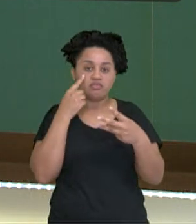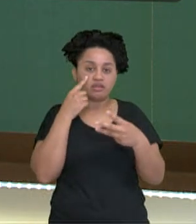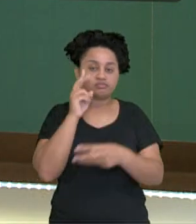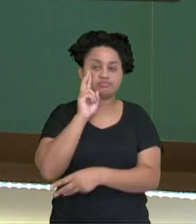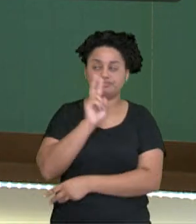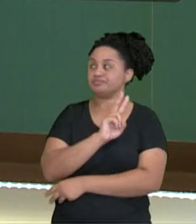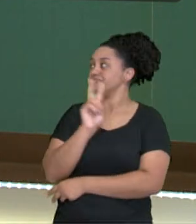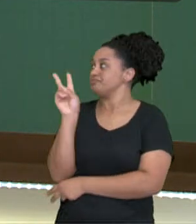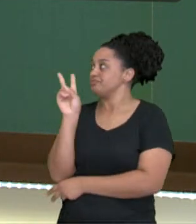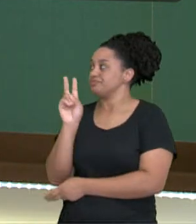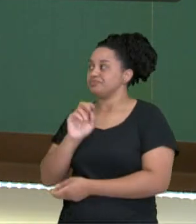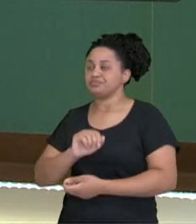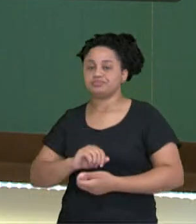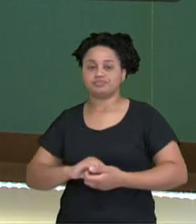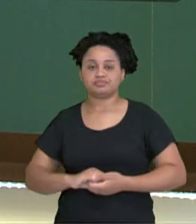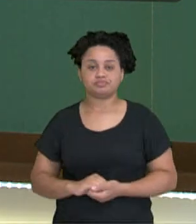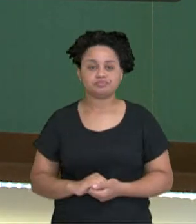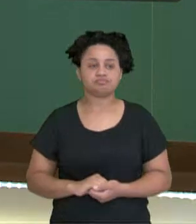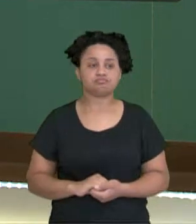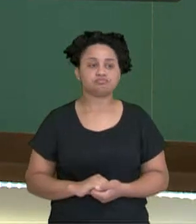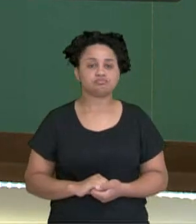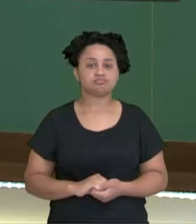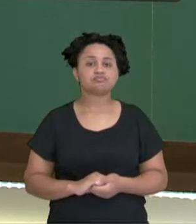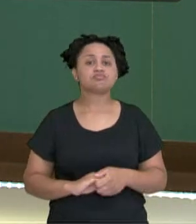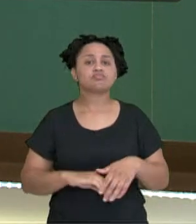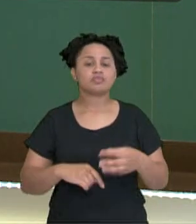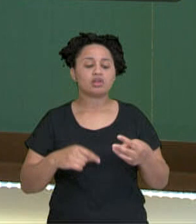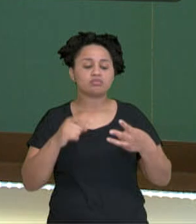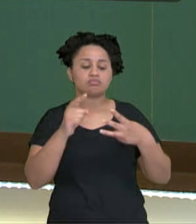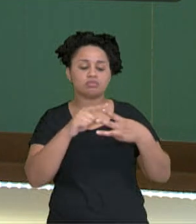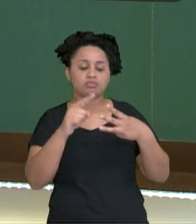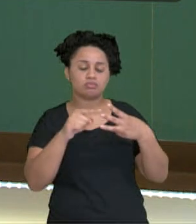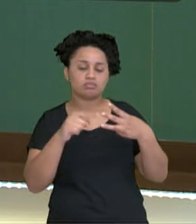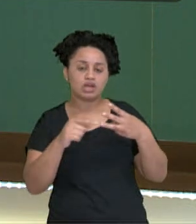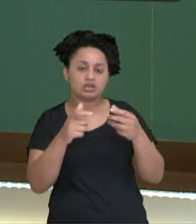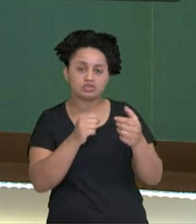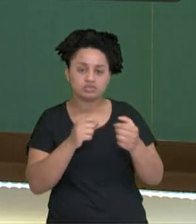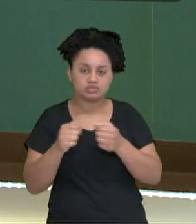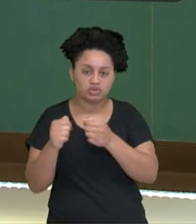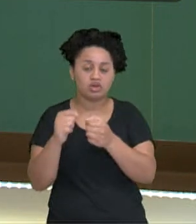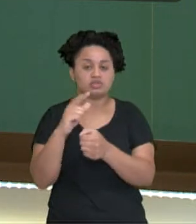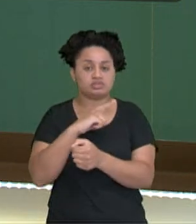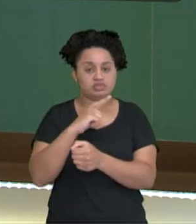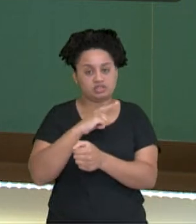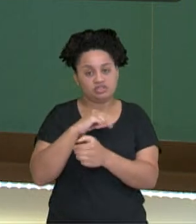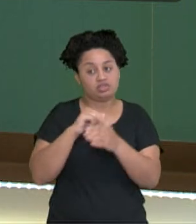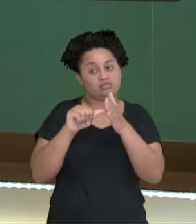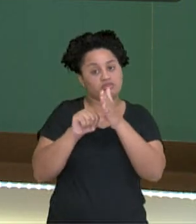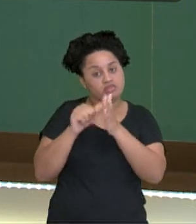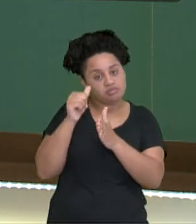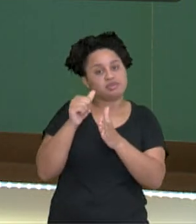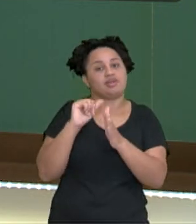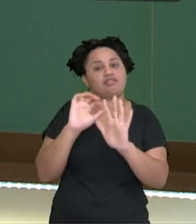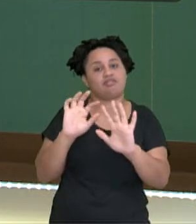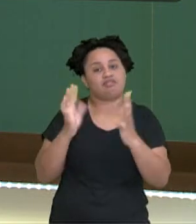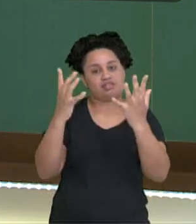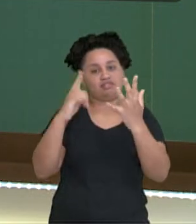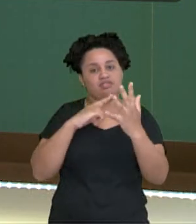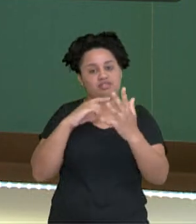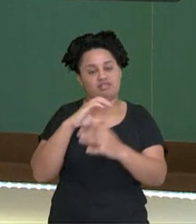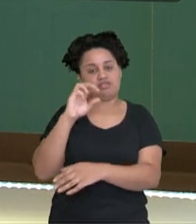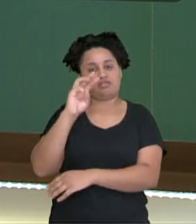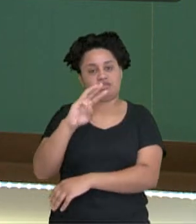e o StarCraft. Então esses 3 jogos é que participaram da primeira edição do